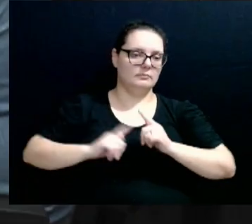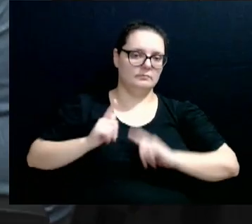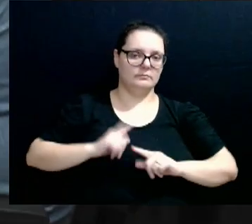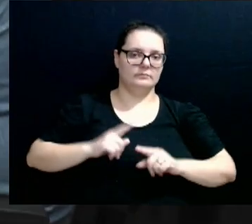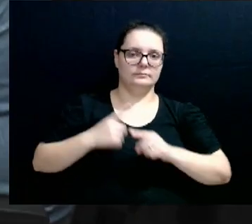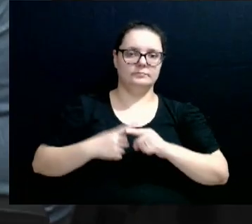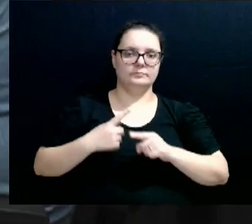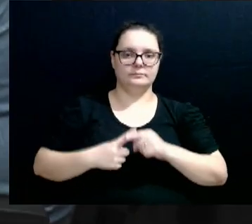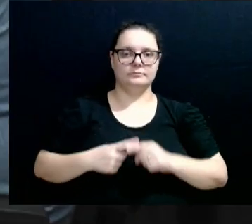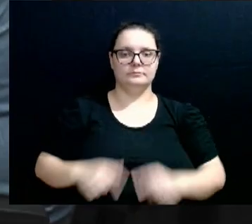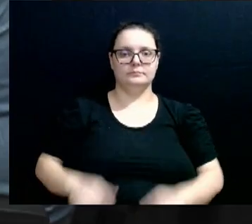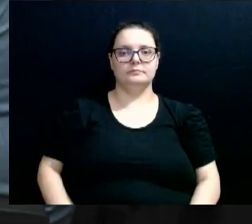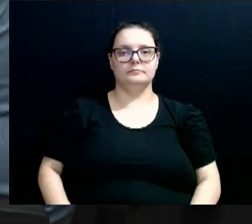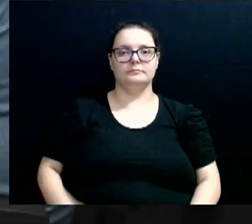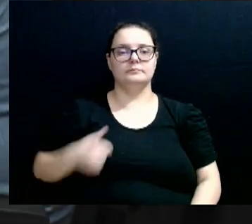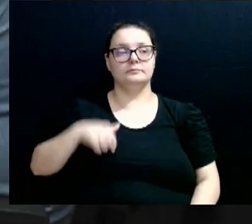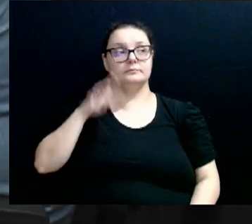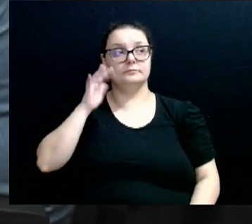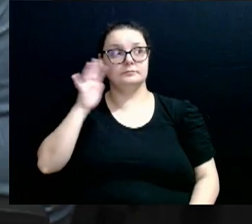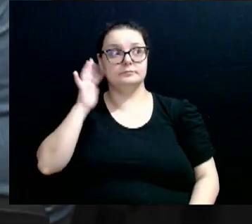fico imaginando, né, que